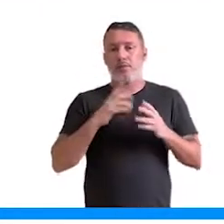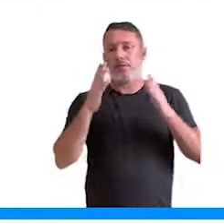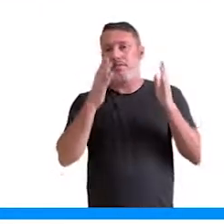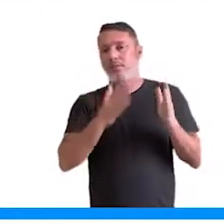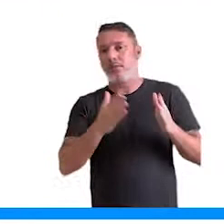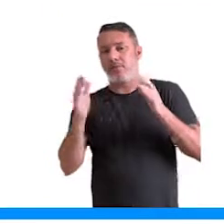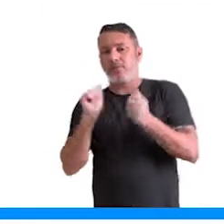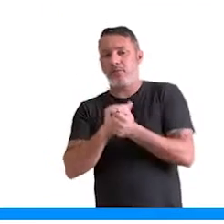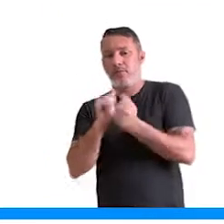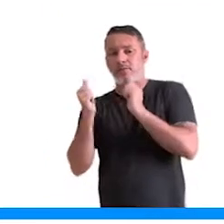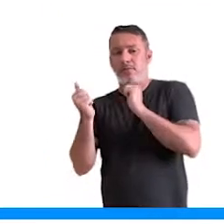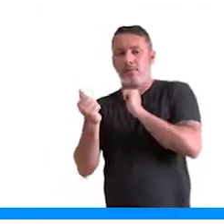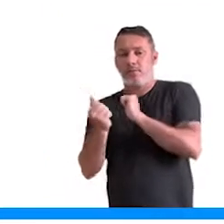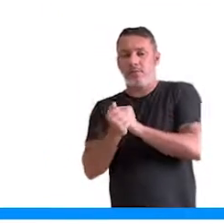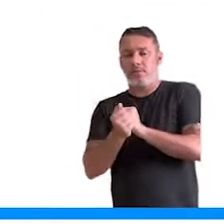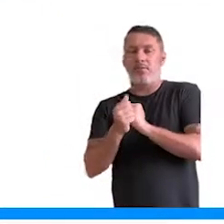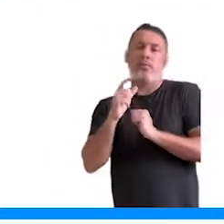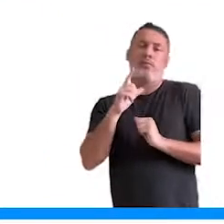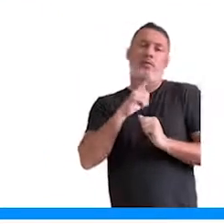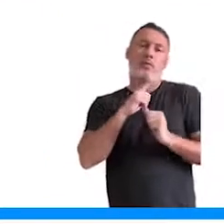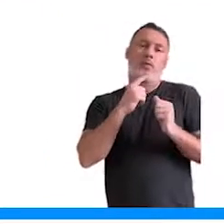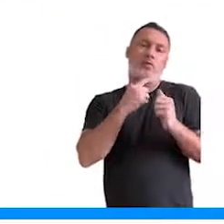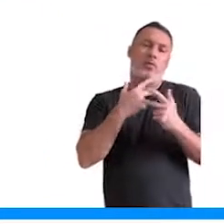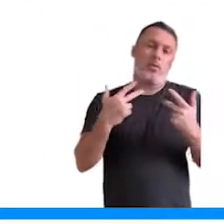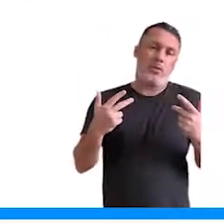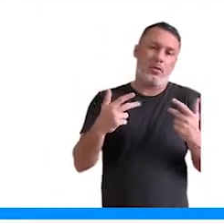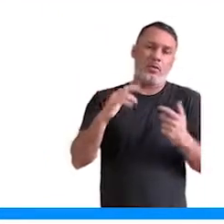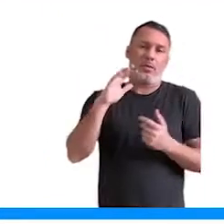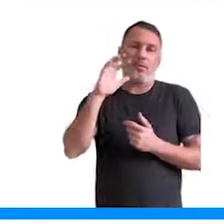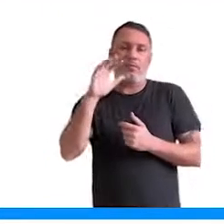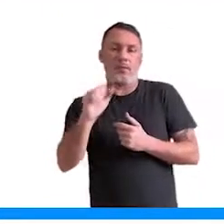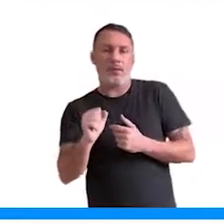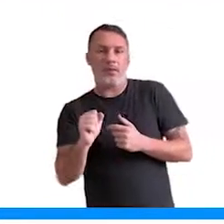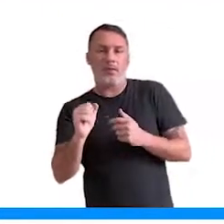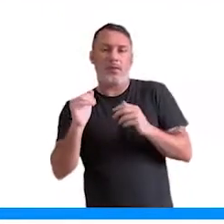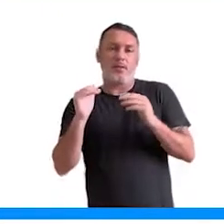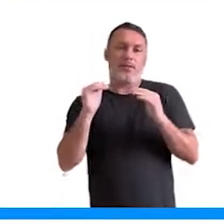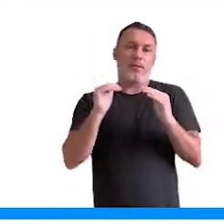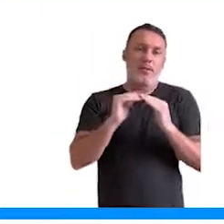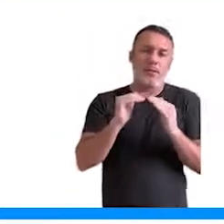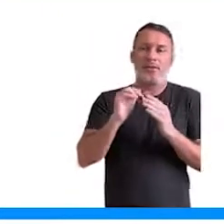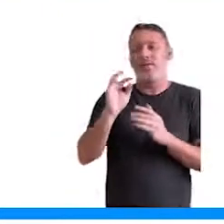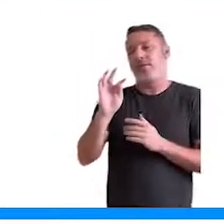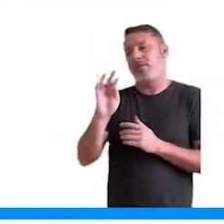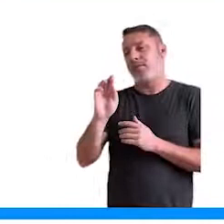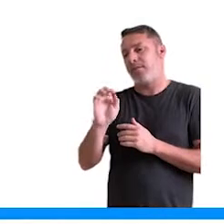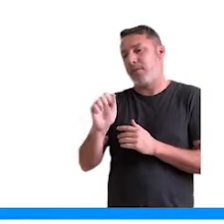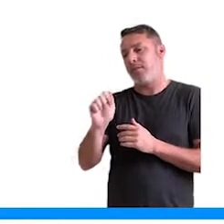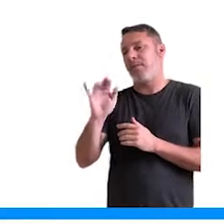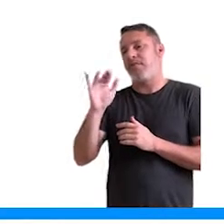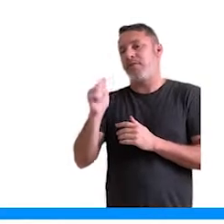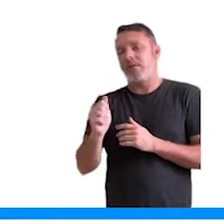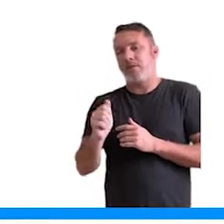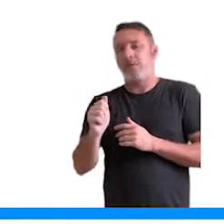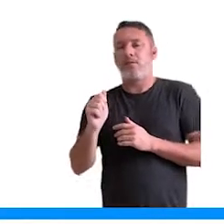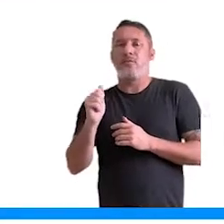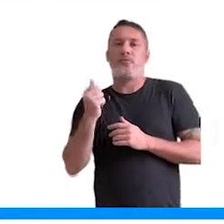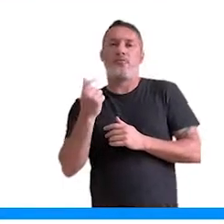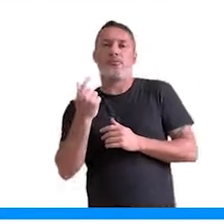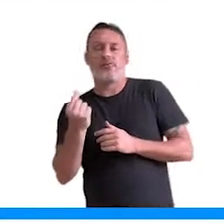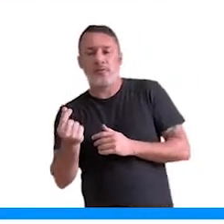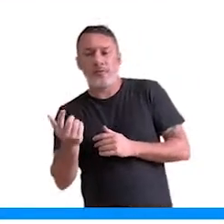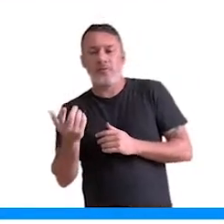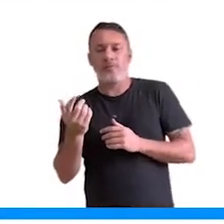tal casa, quando tenga tal puesto, quando tenga tal pareja, quando tenga